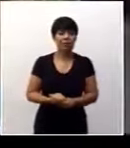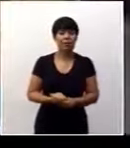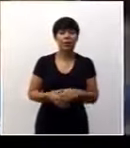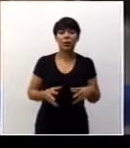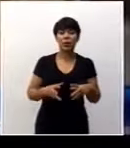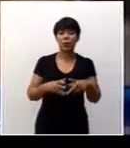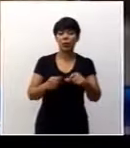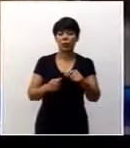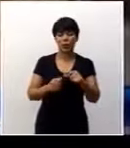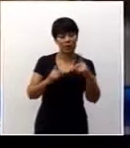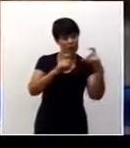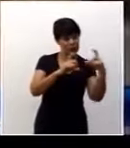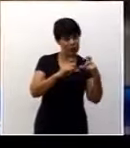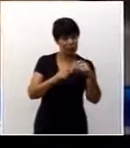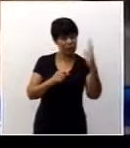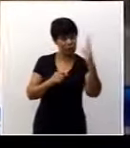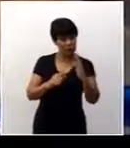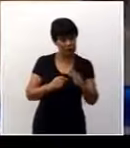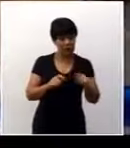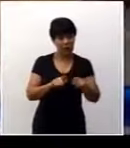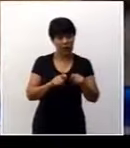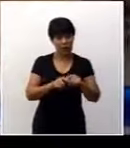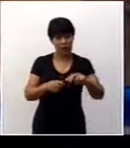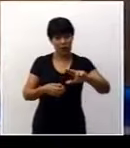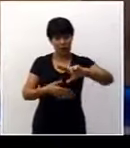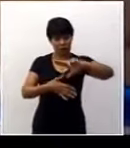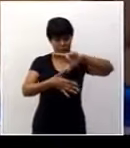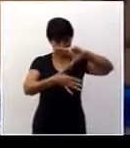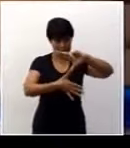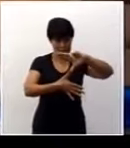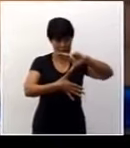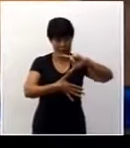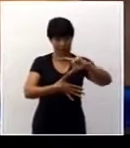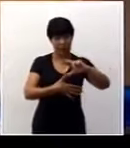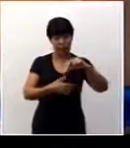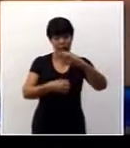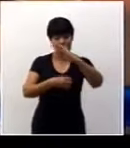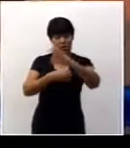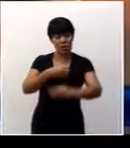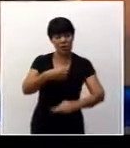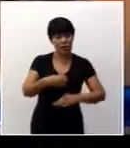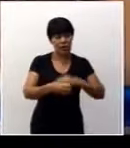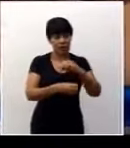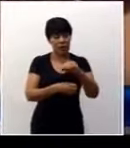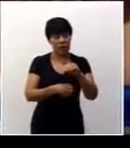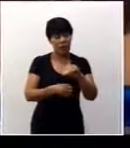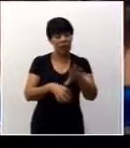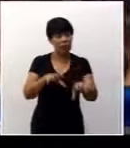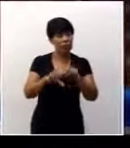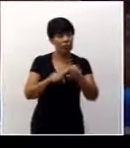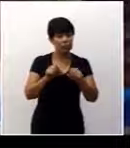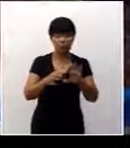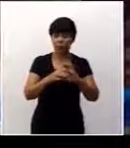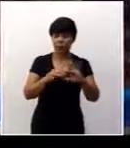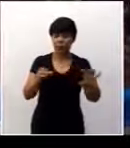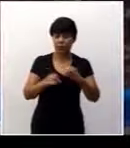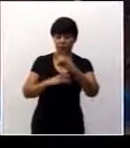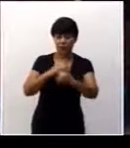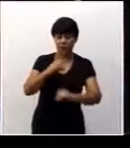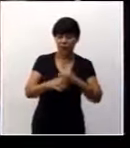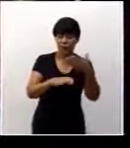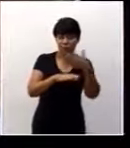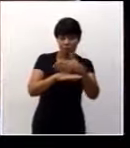Todo o acervo de imagens do Brasil e da América do Sul, obtido pelo satélite, é disponibilizado gratuitamente pela internet. Dado